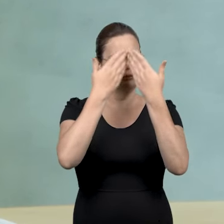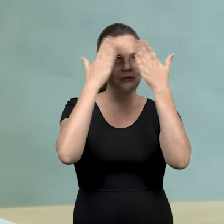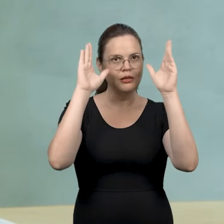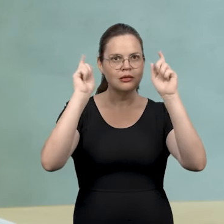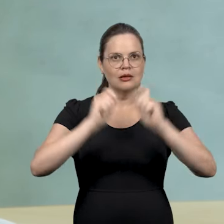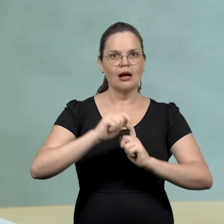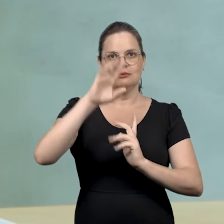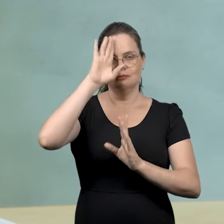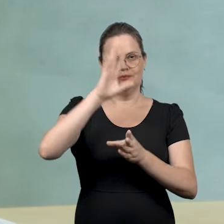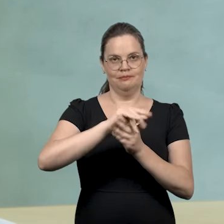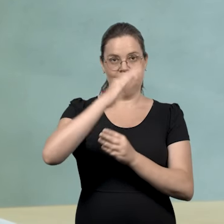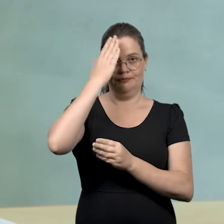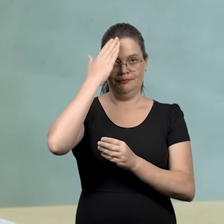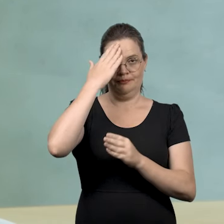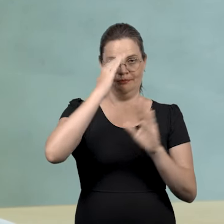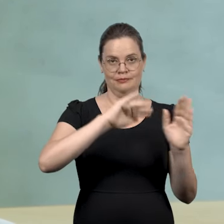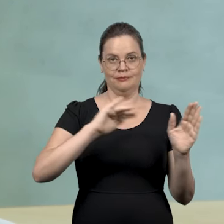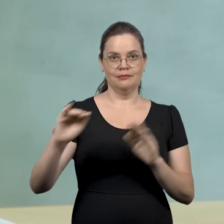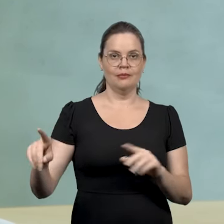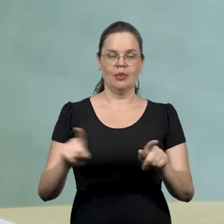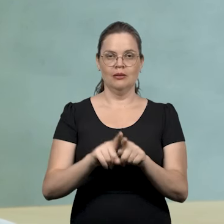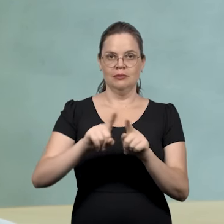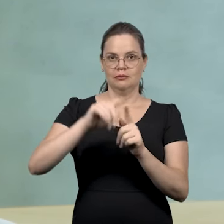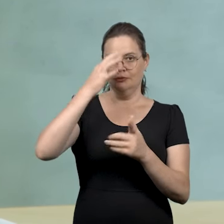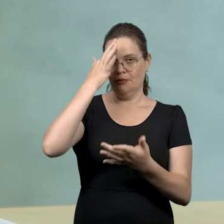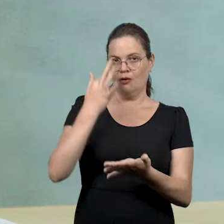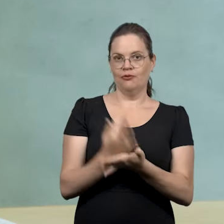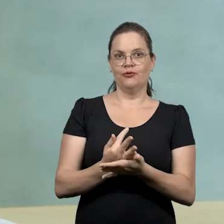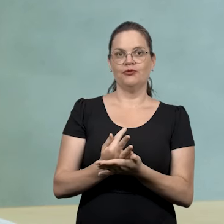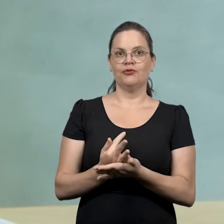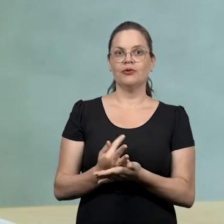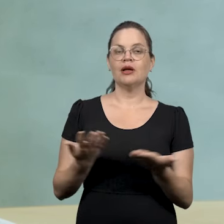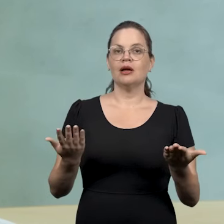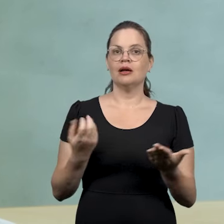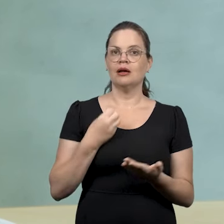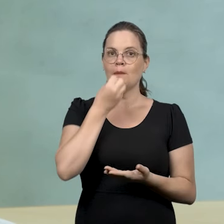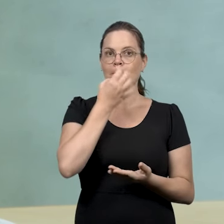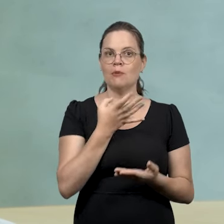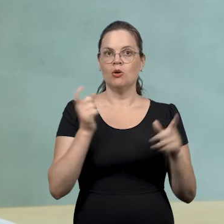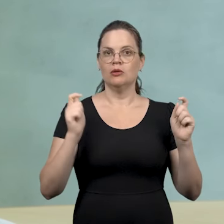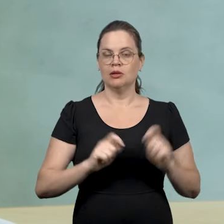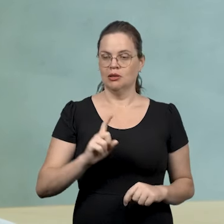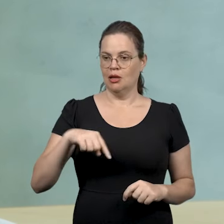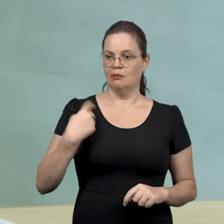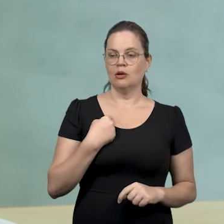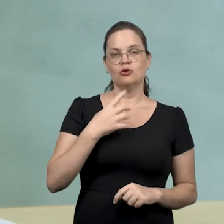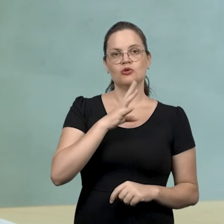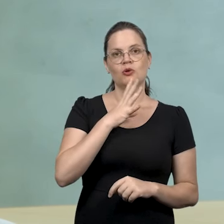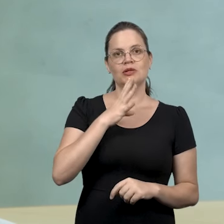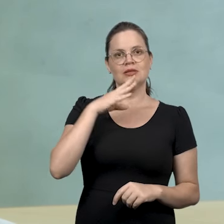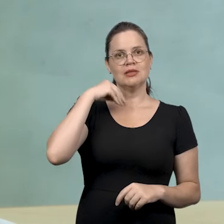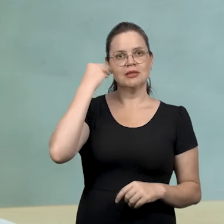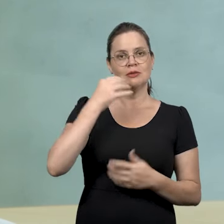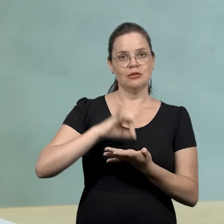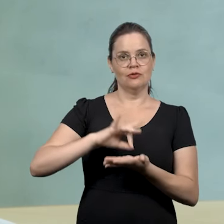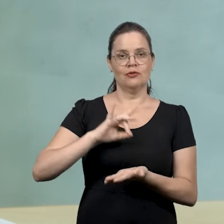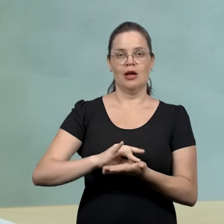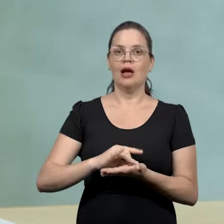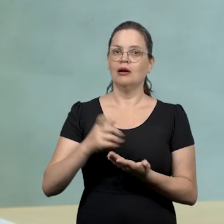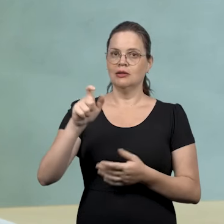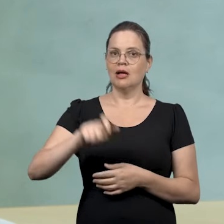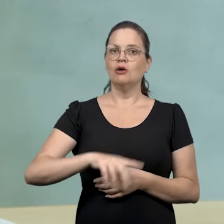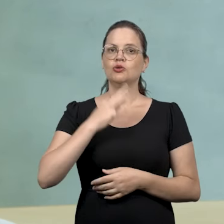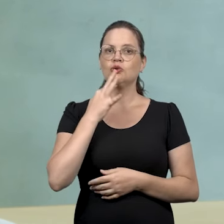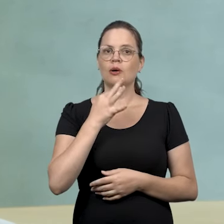ponto importante, a fé madura, ela nasce da onde? Ela nasce dos encontros reais, né? Então, Tomé, ele teve um